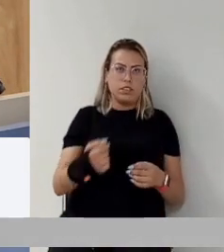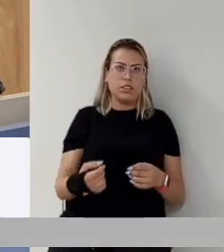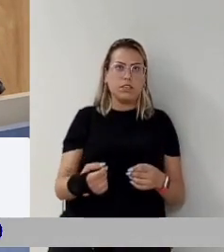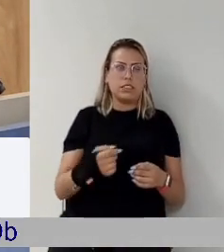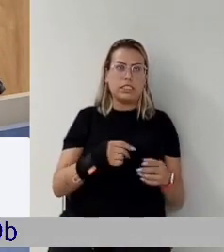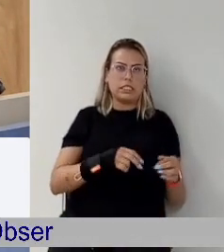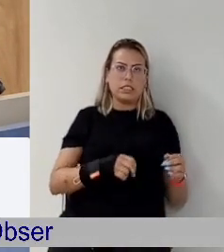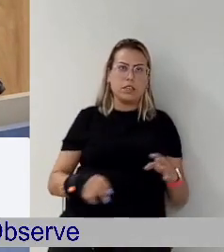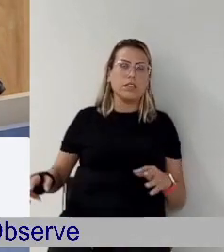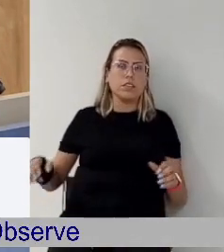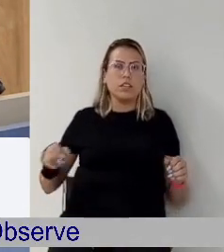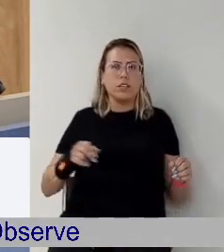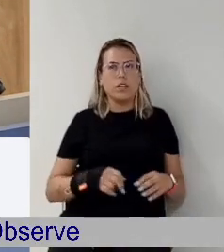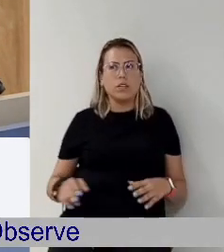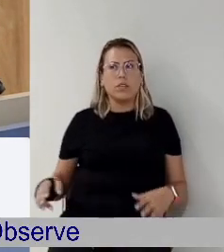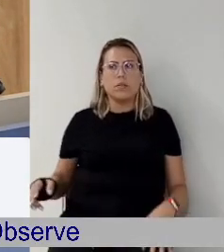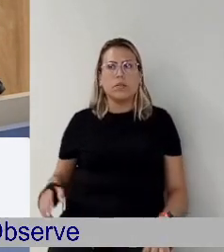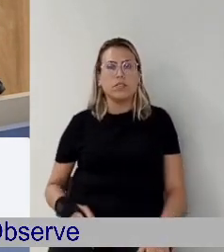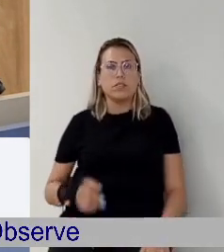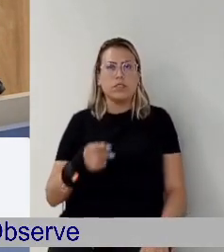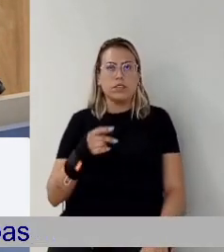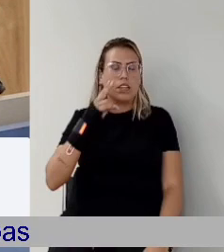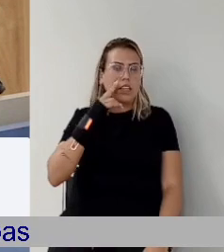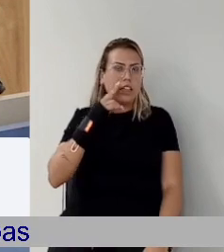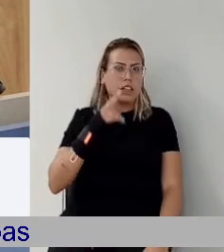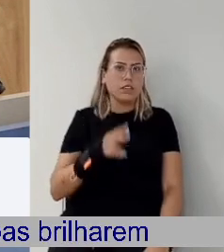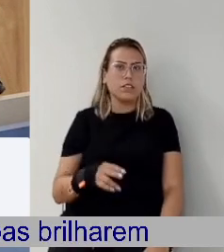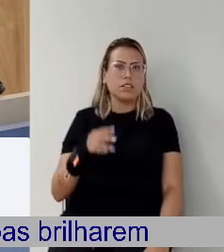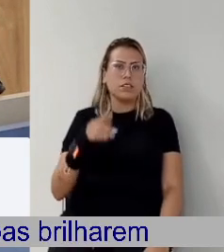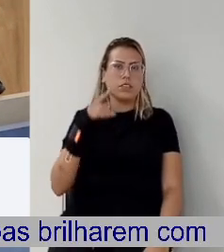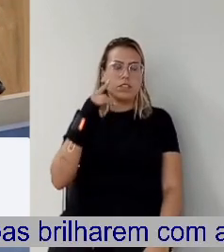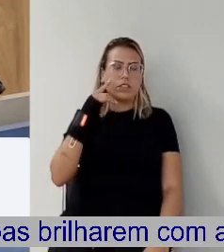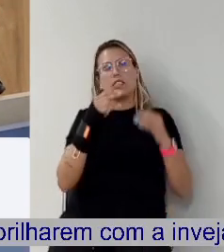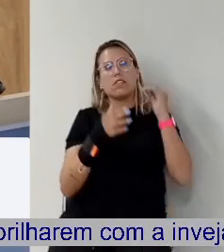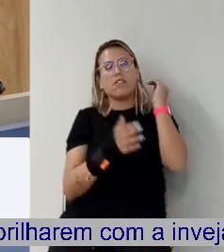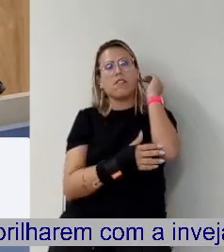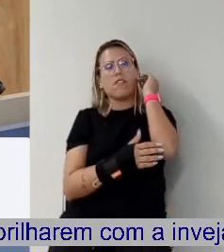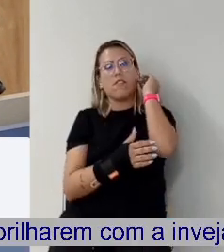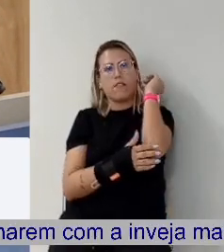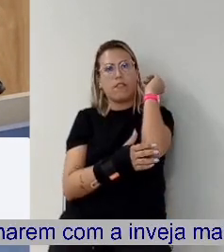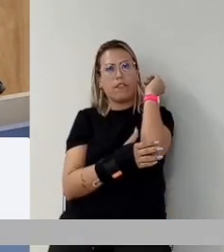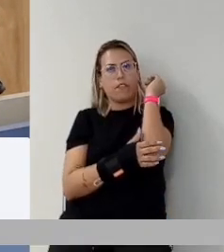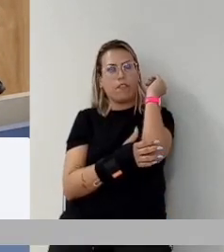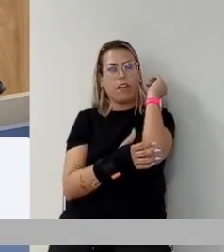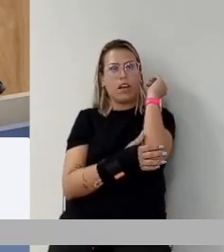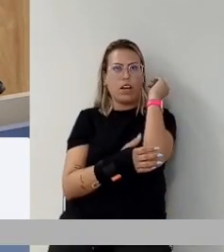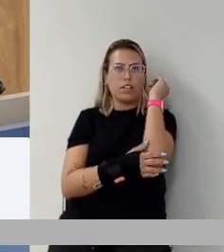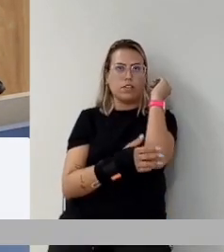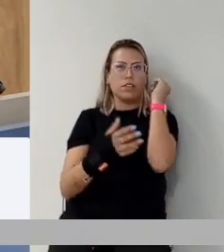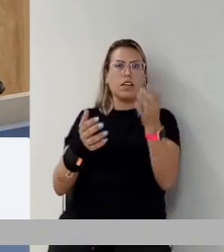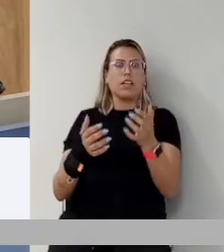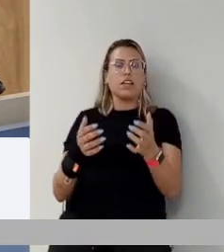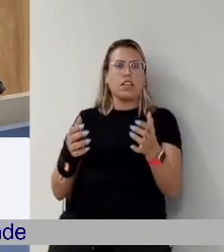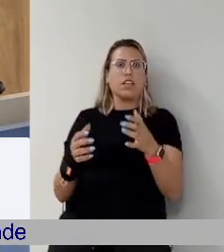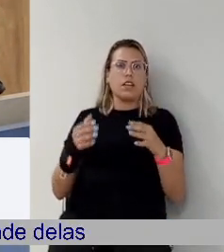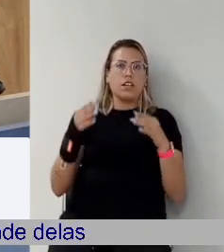você quer ver os olhos das pessoas brilharem com uma inveja mas uma inveja porque queriam para a cidade delas fale o que o